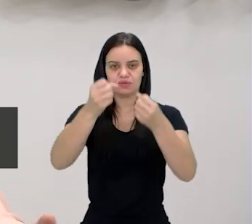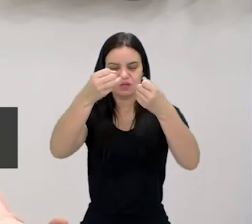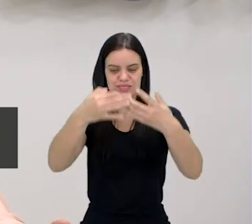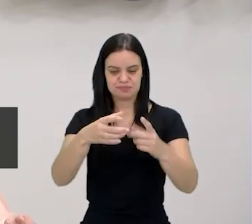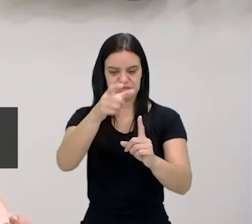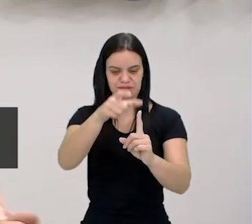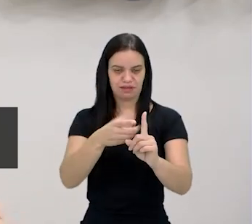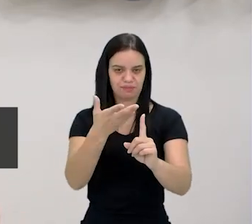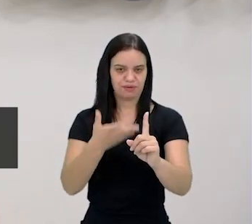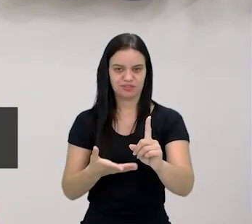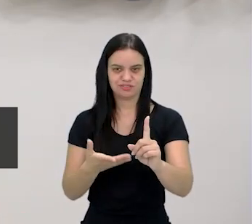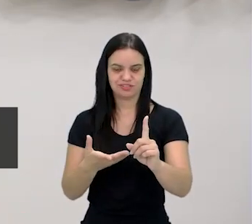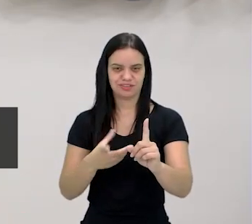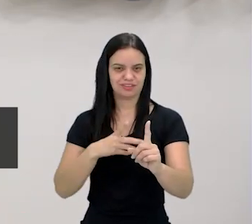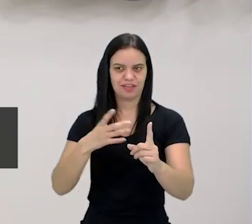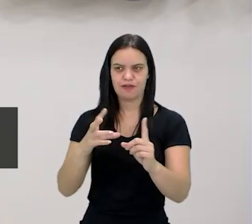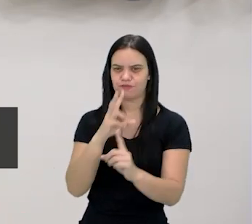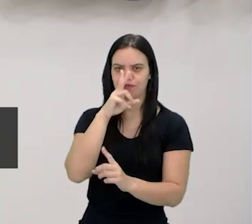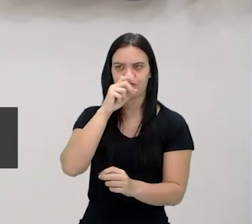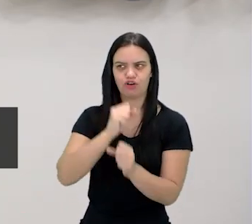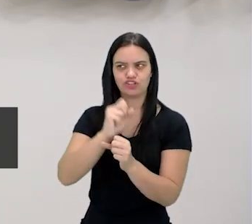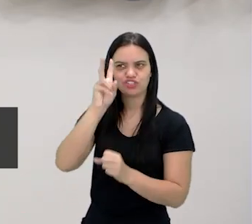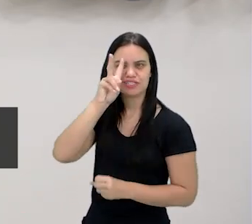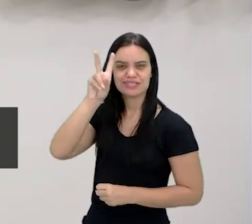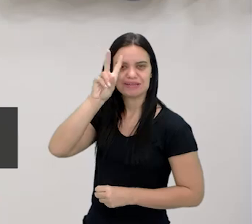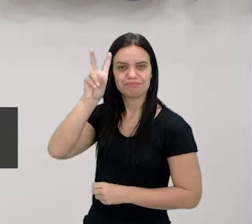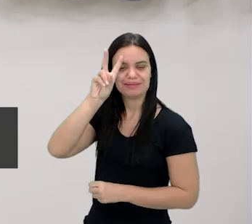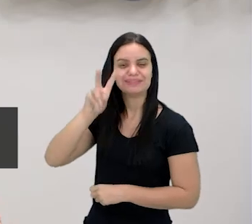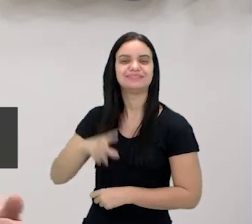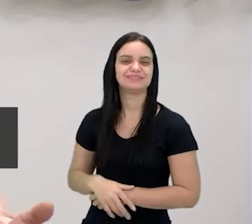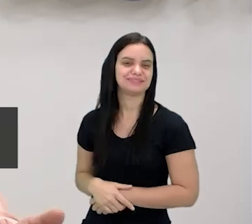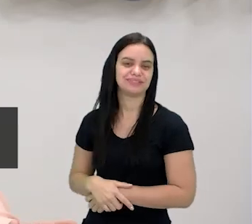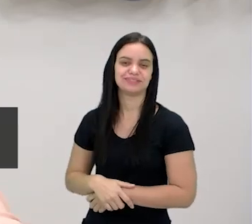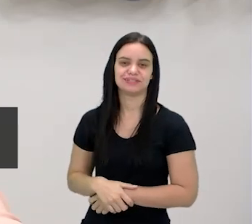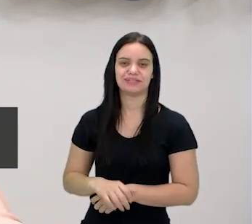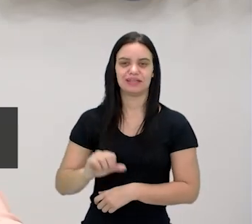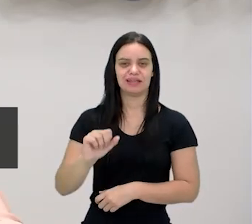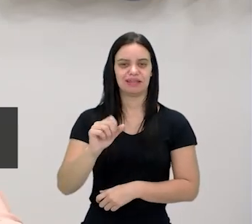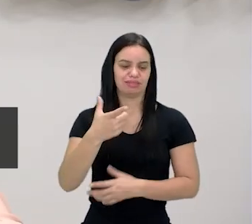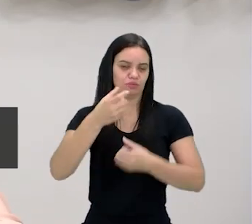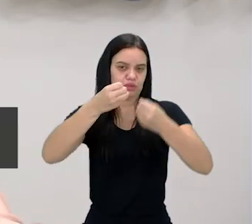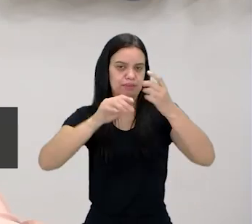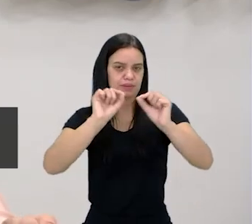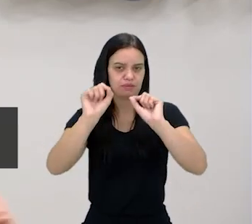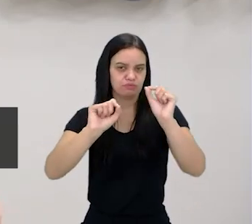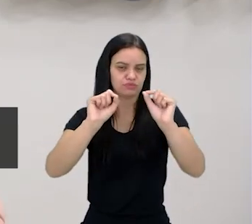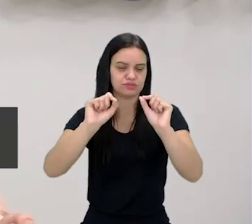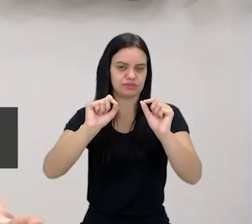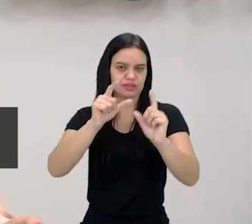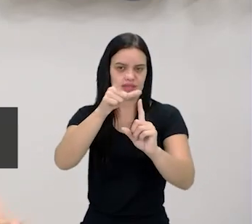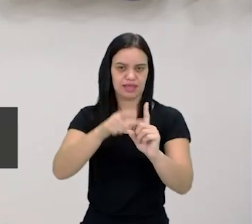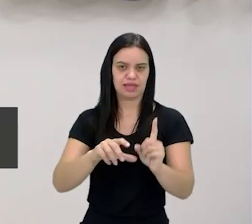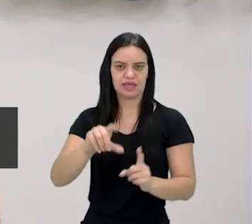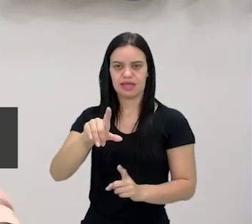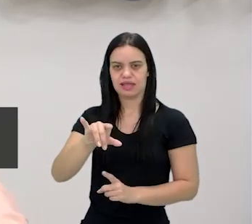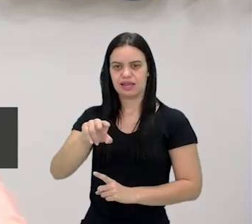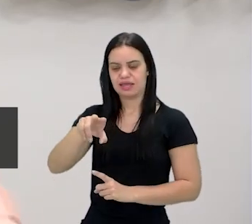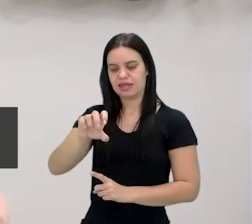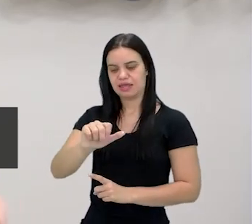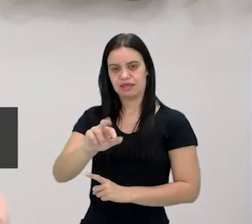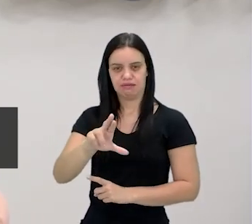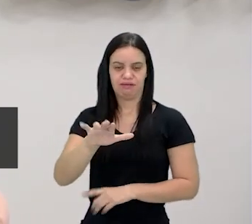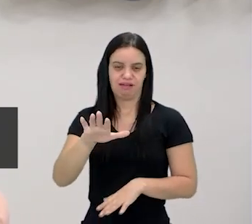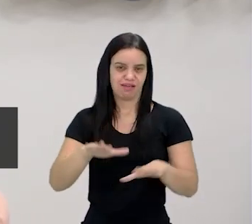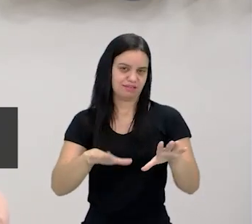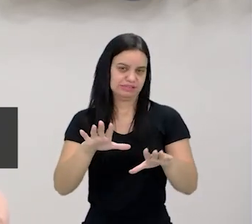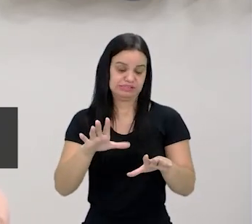assim, isso me vem muito, muito forte. E esse apelido que a literatura dá, né, para os personagens, que no caso é linear, a Aurélia me parece